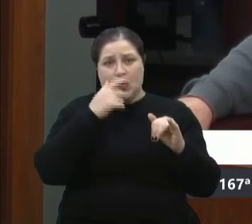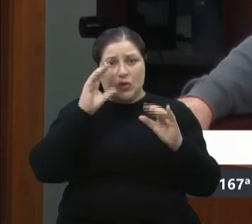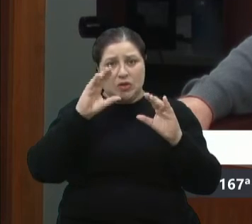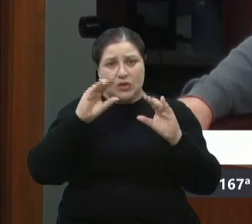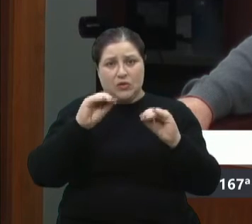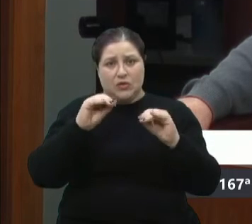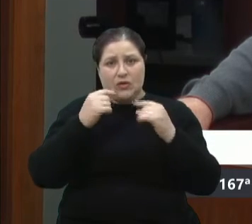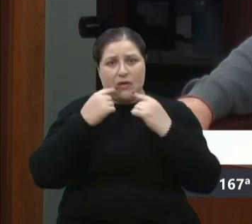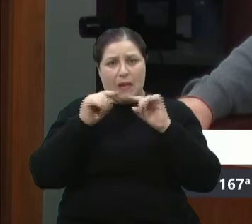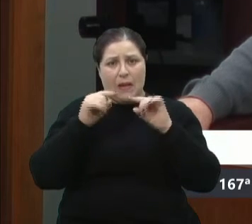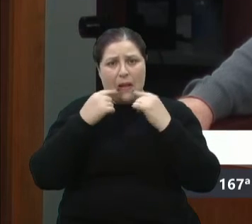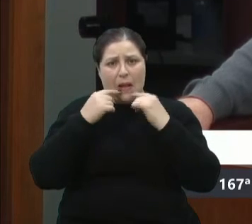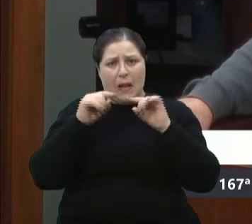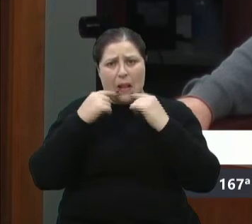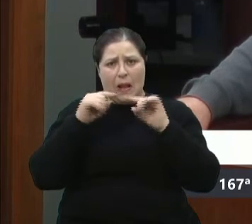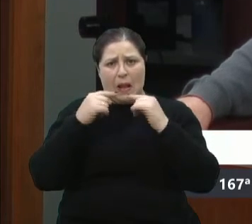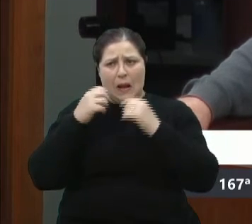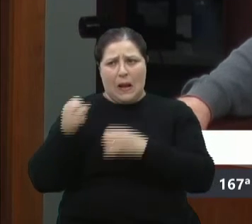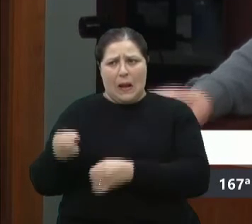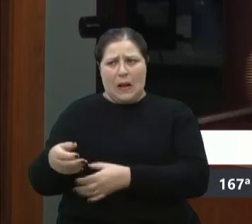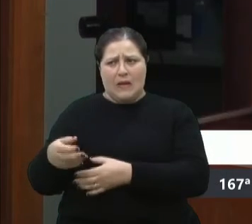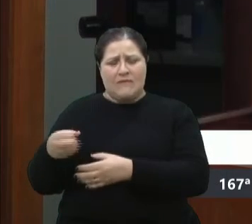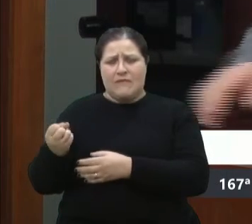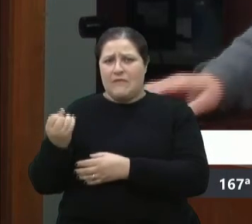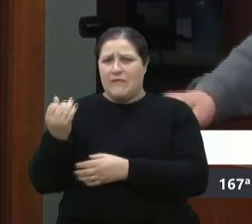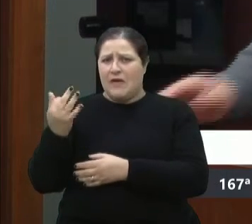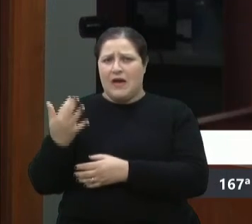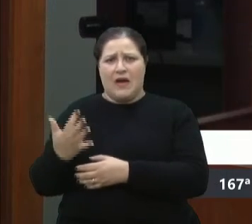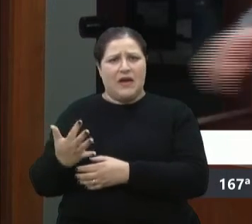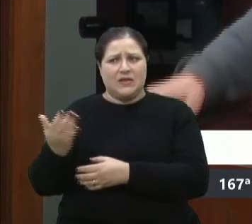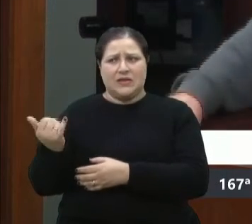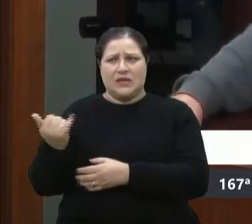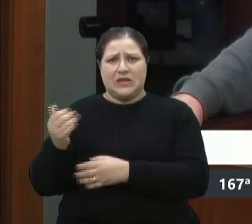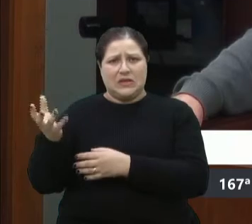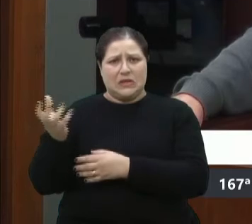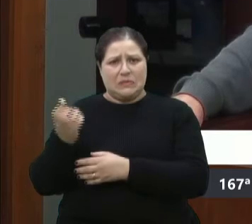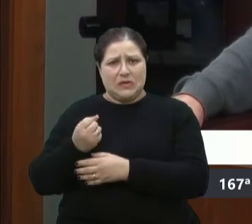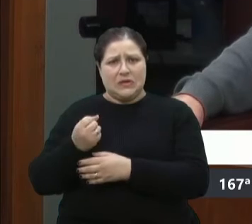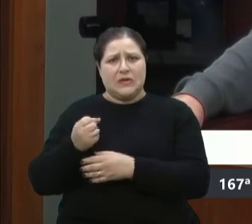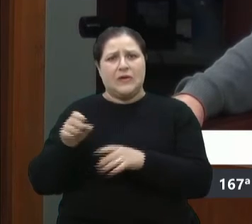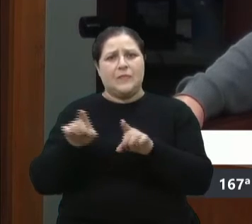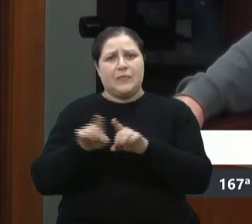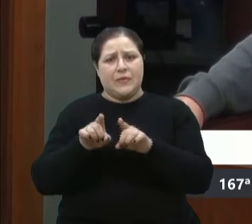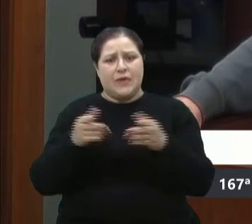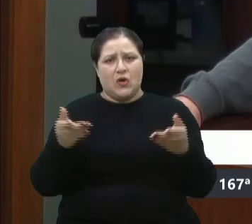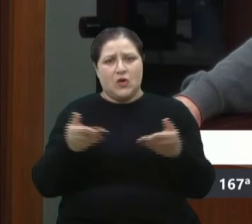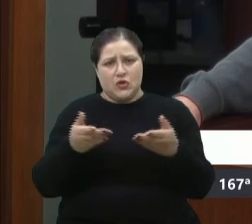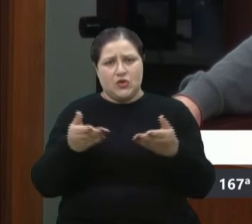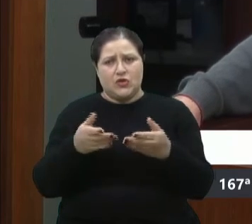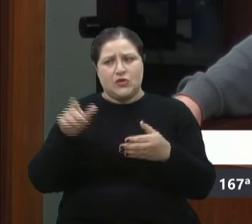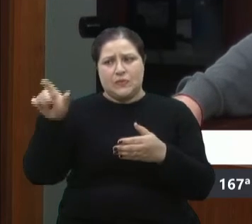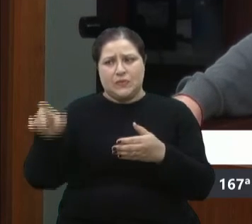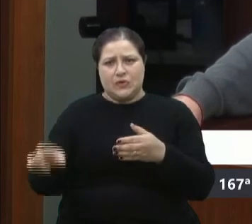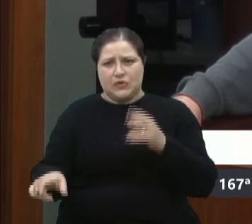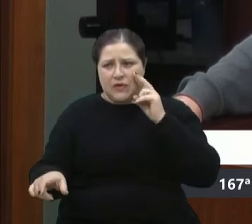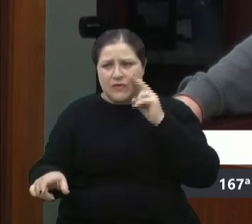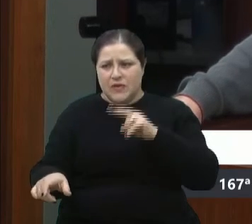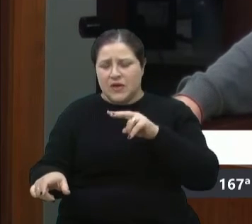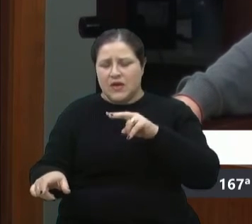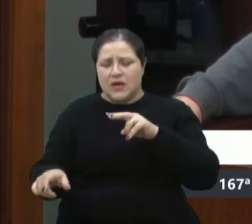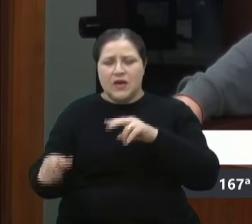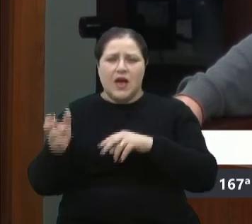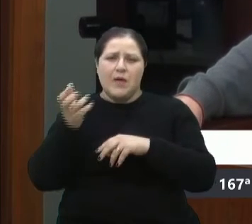novamente do transporte coletivo, hoje de manhã, aqui mesmo, quero pedir desculpa à pessoa que ligou agora, que eu conheci o número, vi o áudio que me